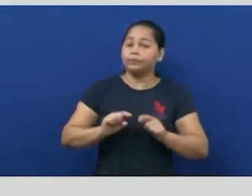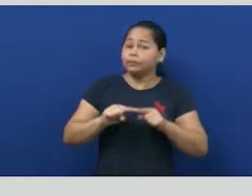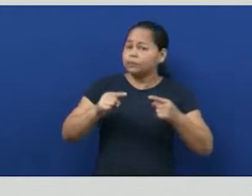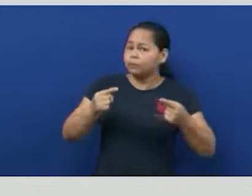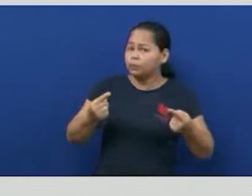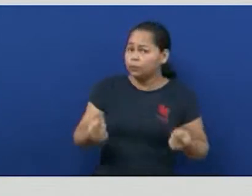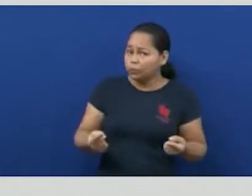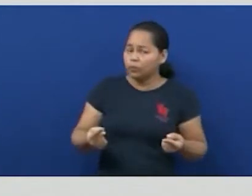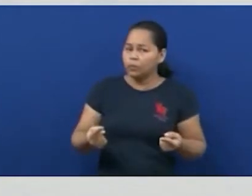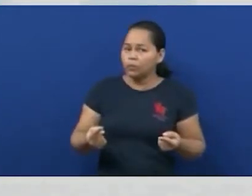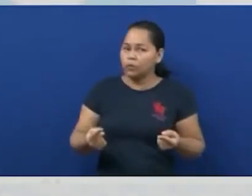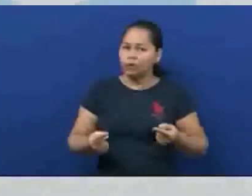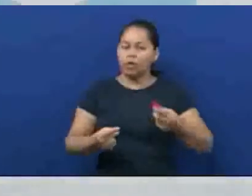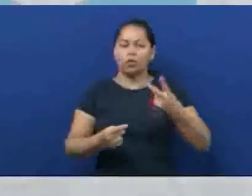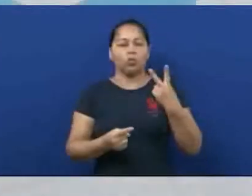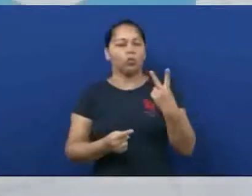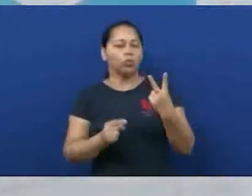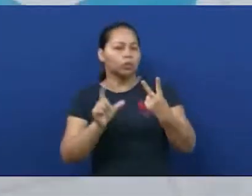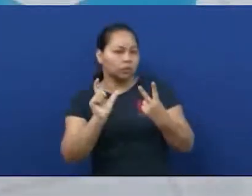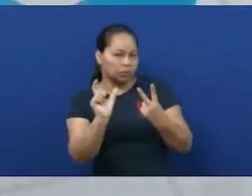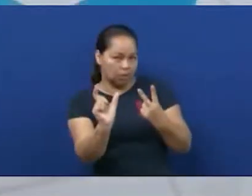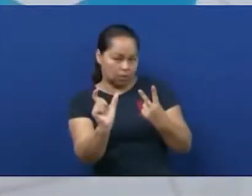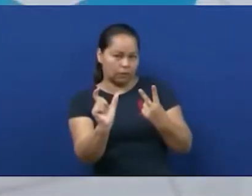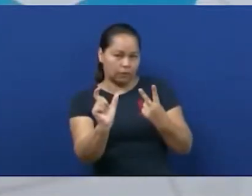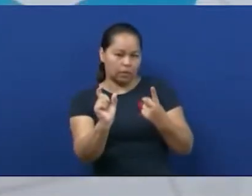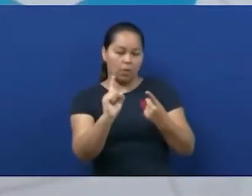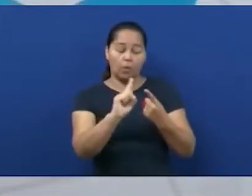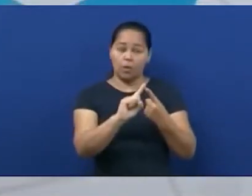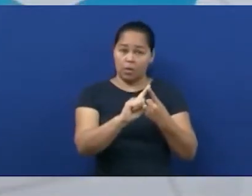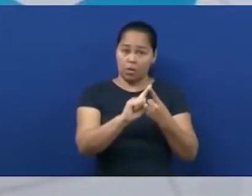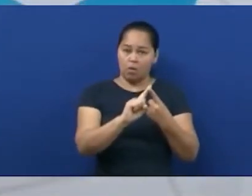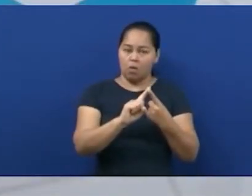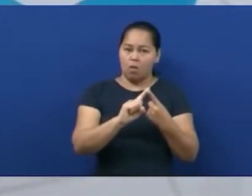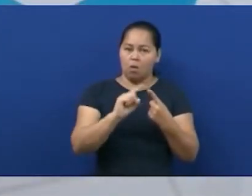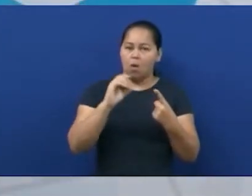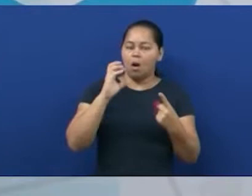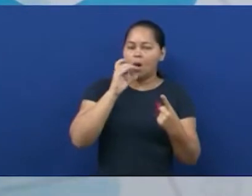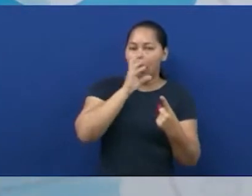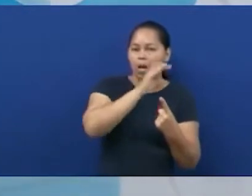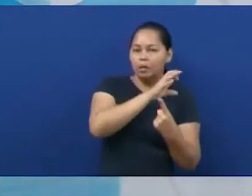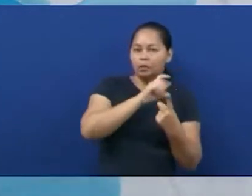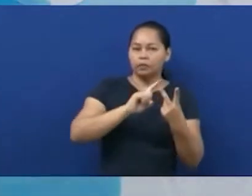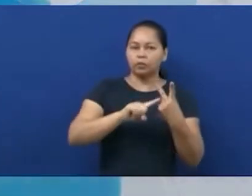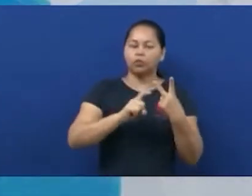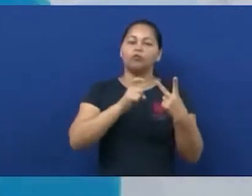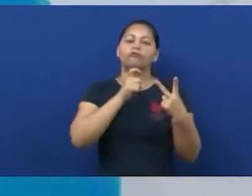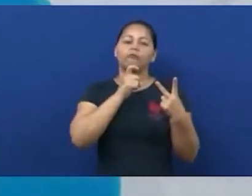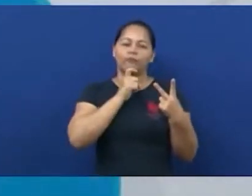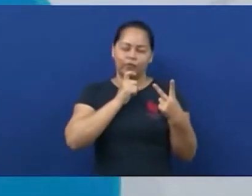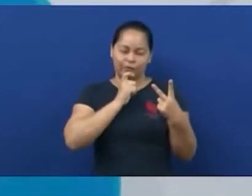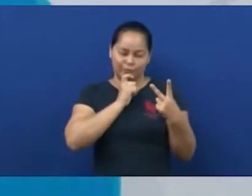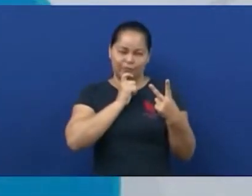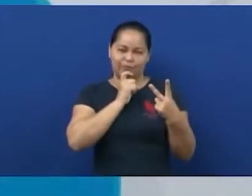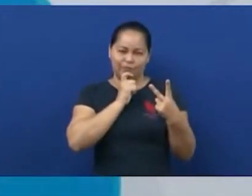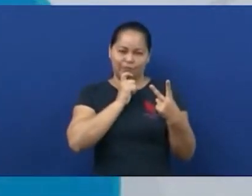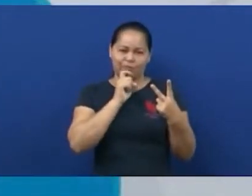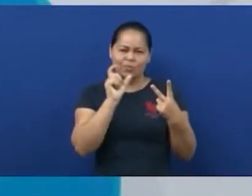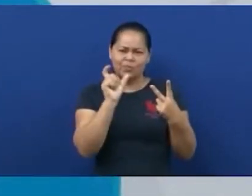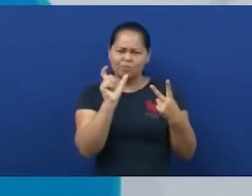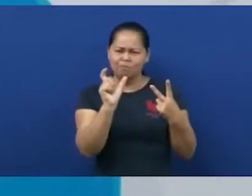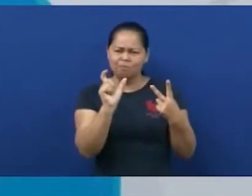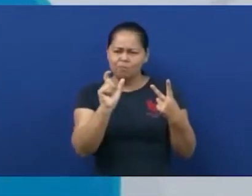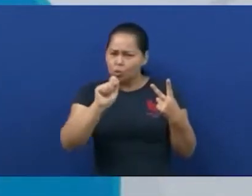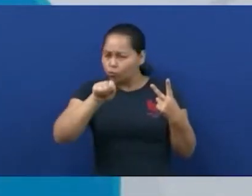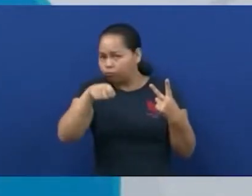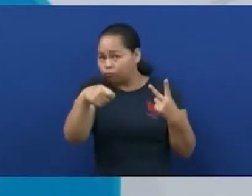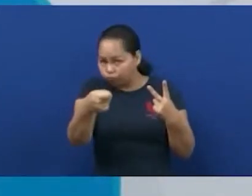fala muito em duas palavras, que são o quente e o frio. Essas palavras são